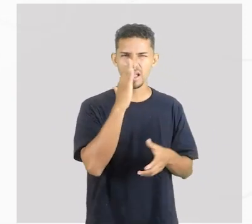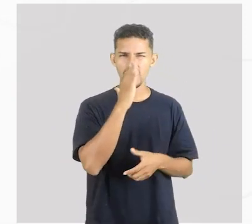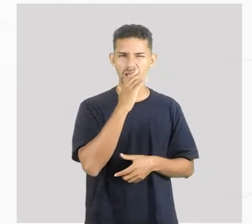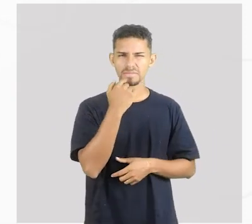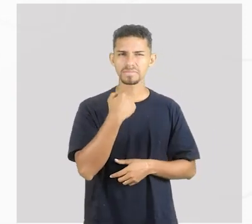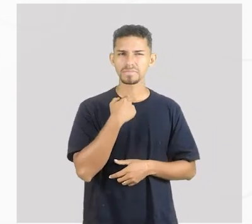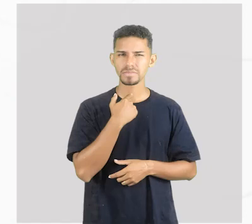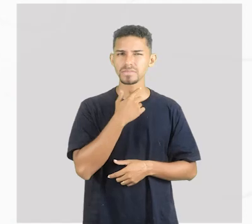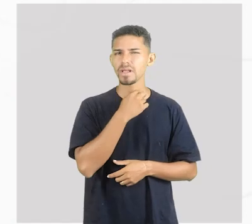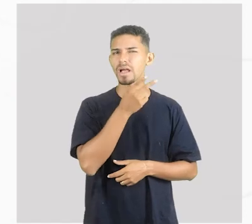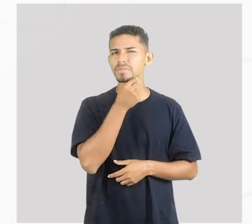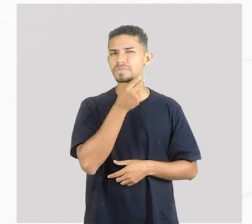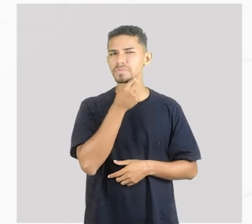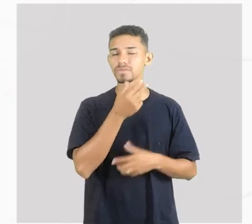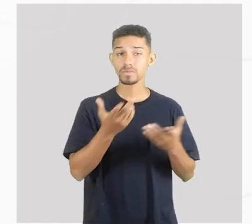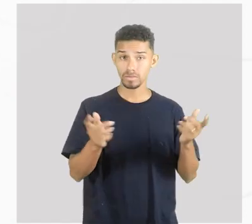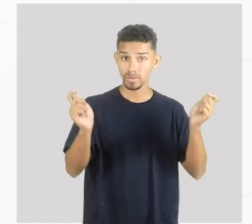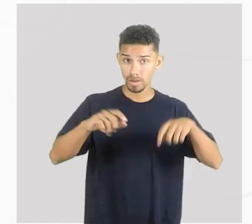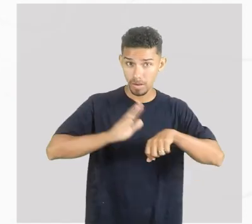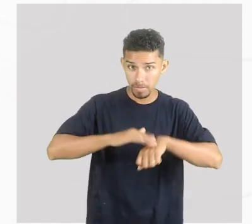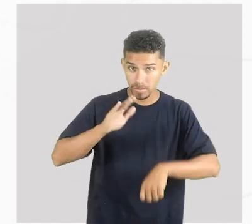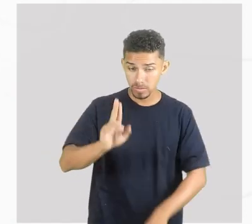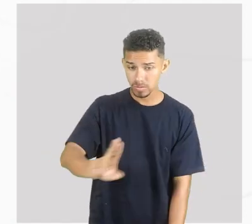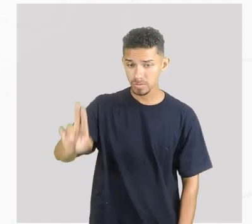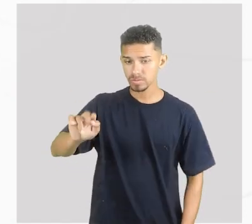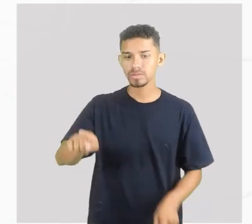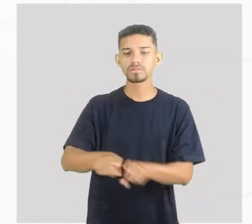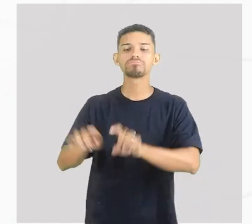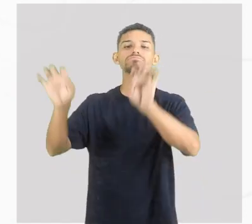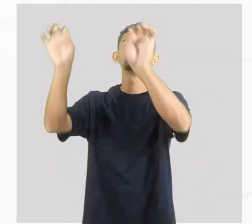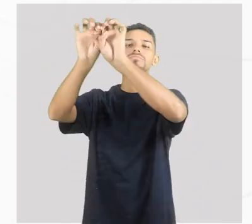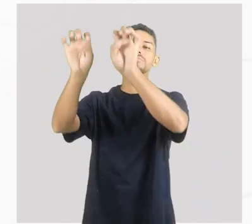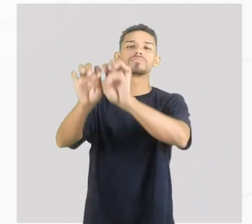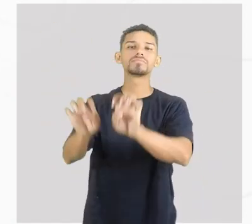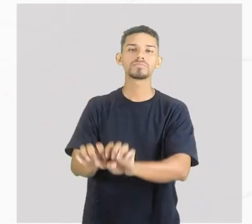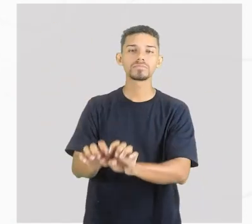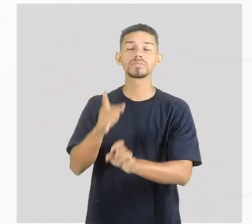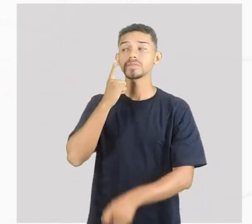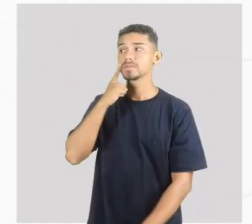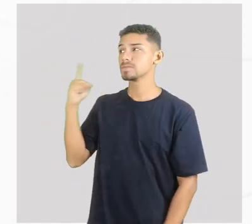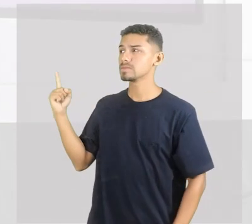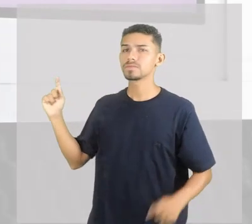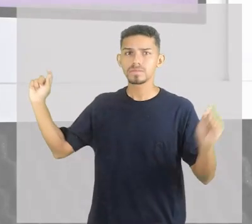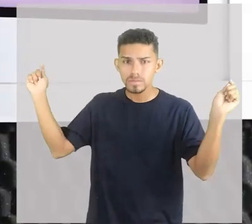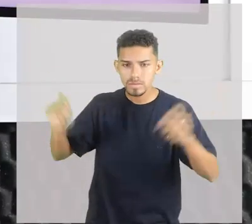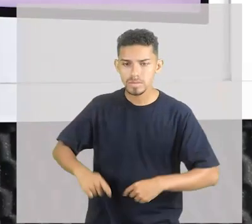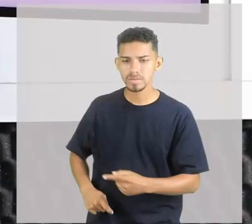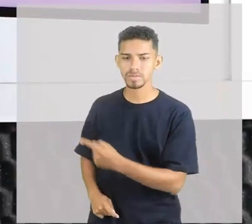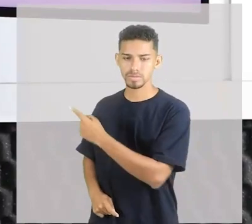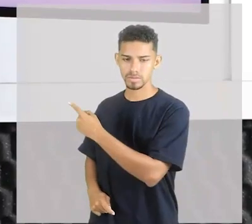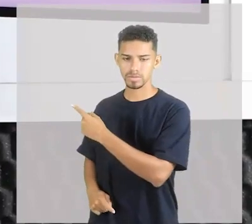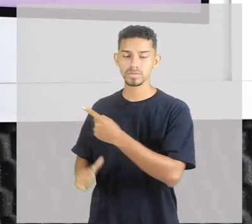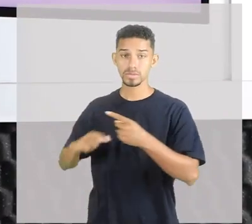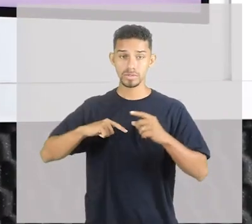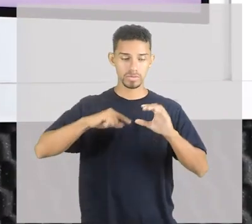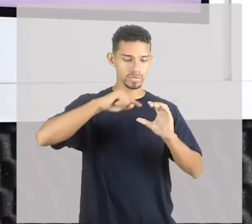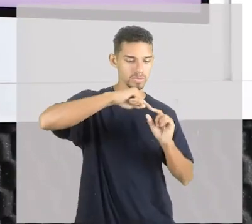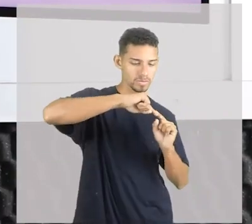dos mais usados possui a seguinte estrutura. Tá, o que é que você tem bem aqui? Um anel